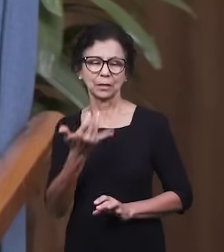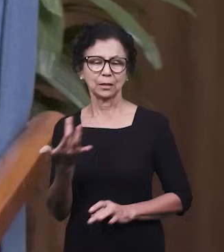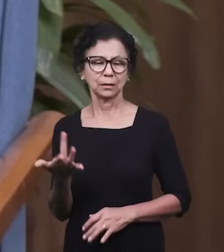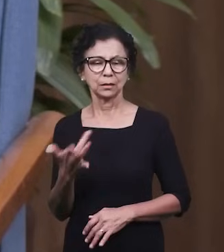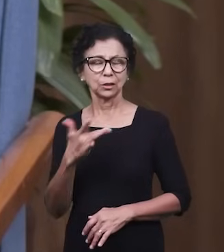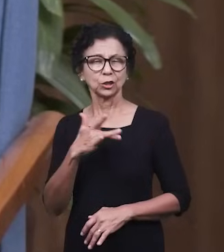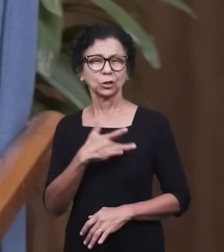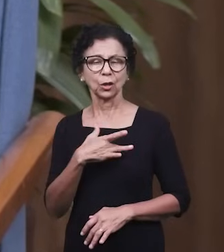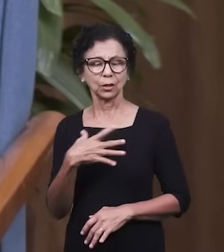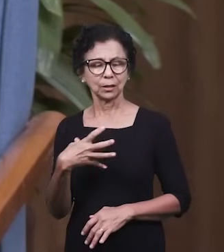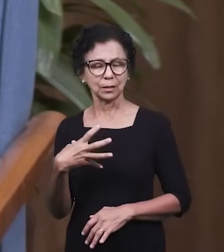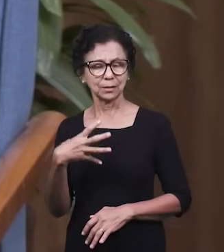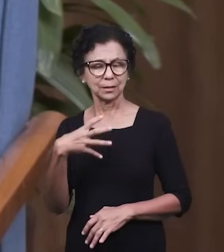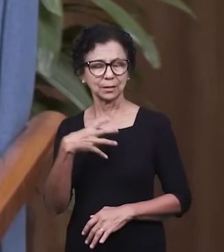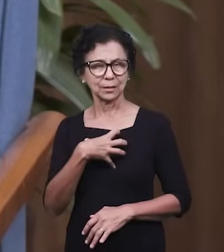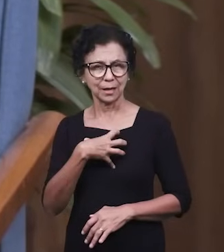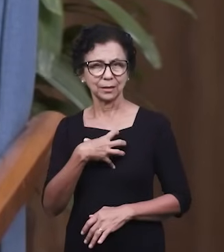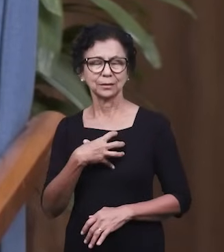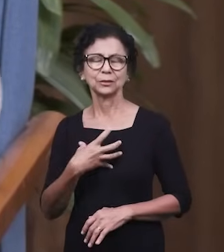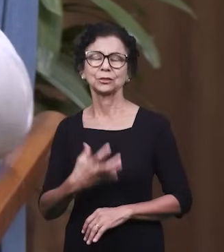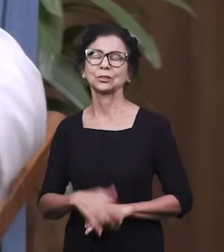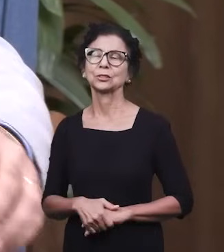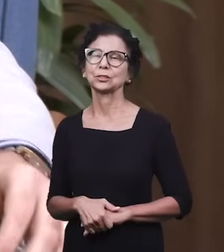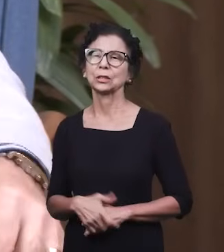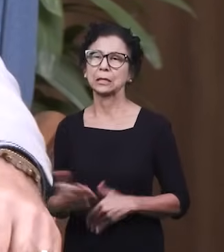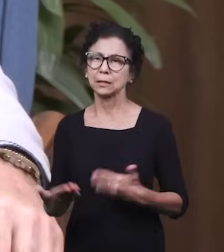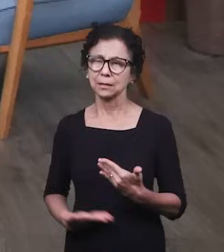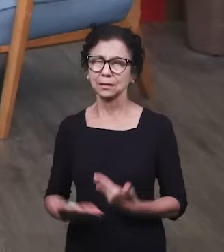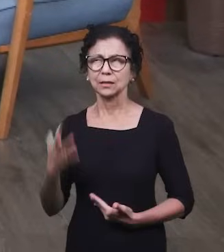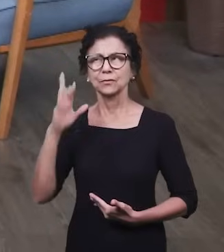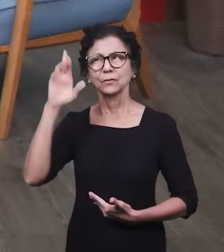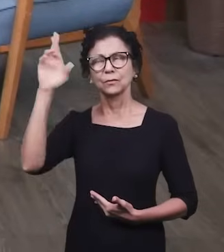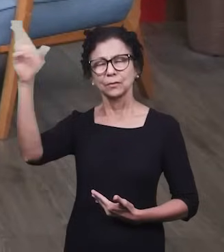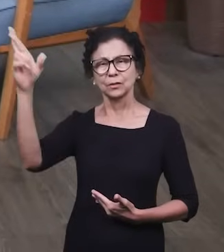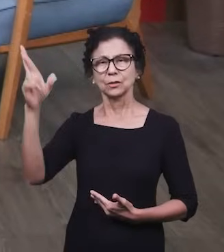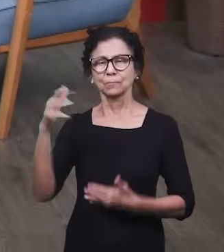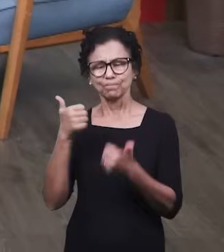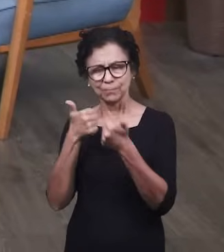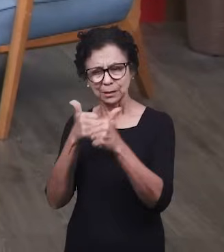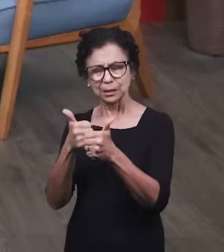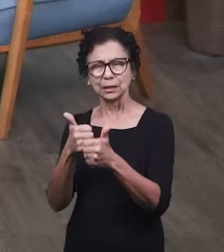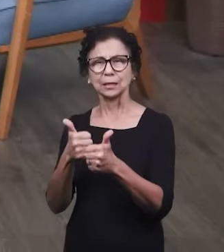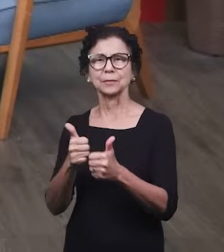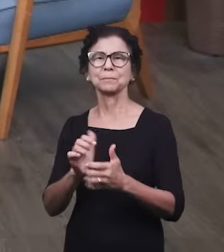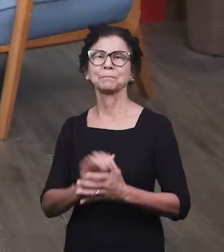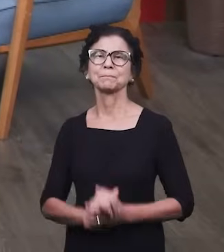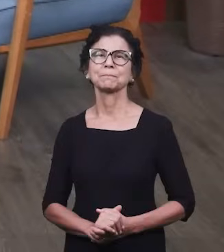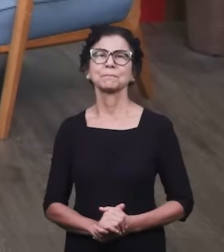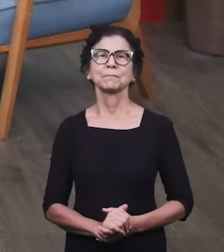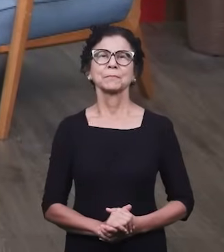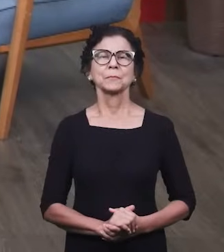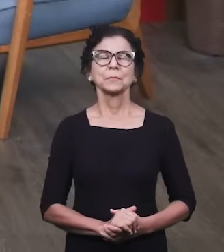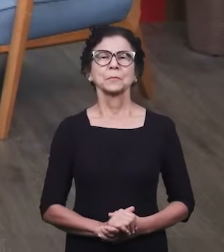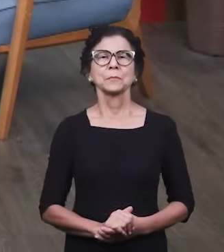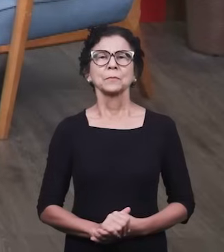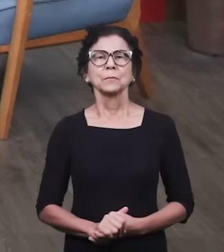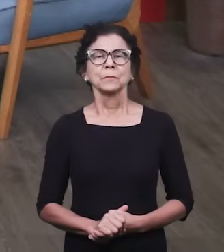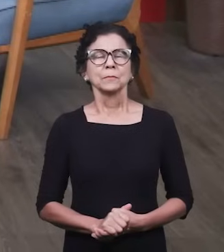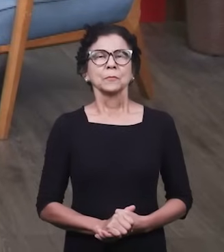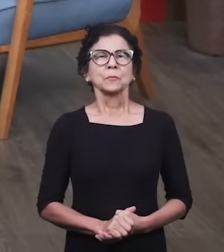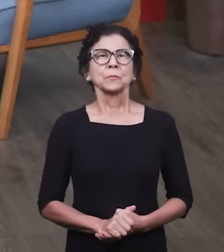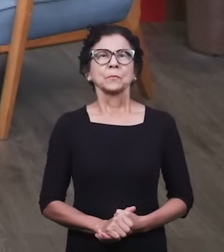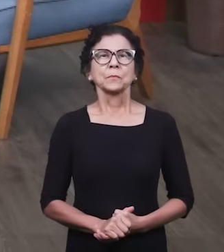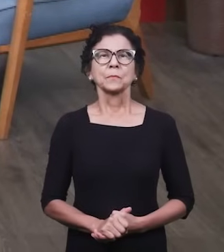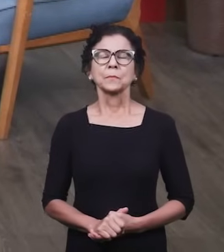voz, seguir Jesus, viver de acordo com a sua orientação. E foi, queridos, né? Você está patente no